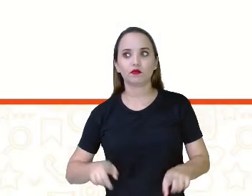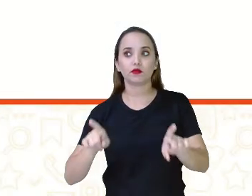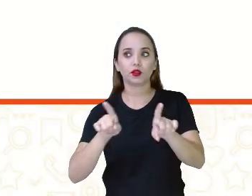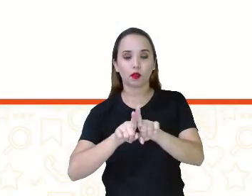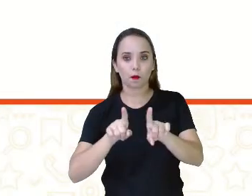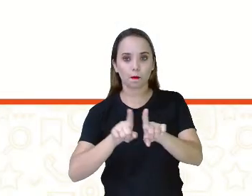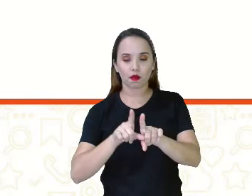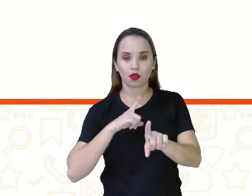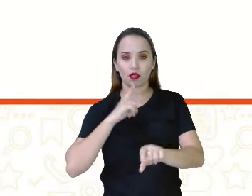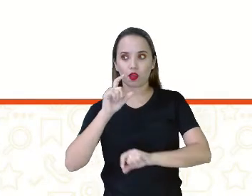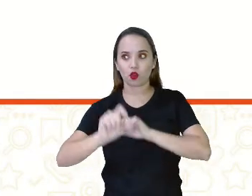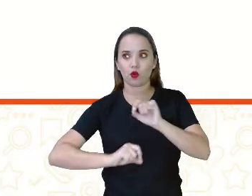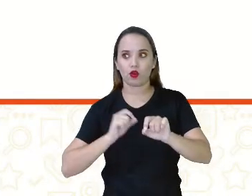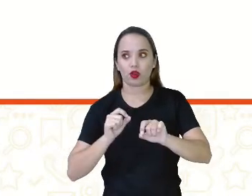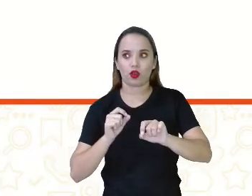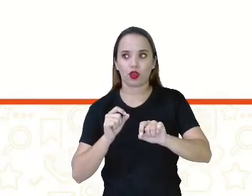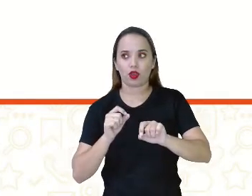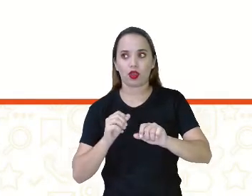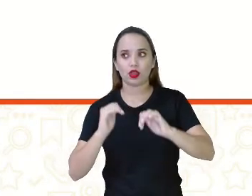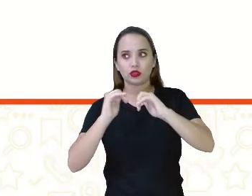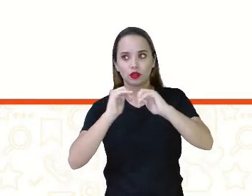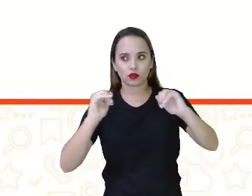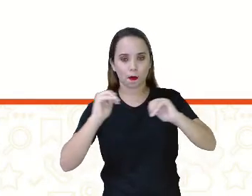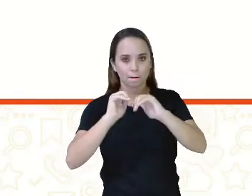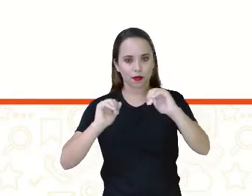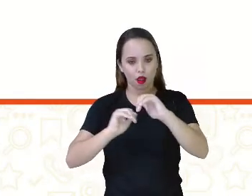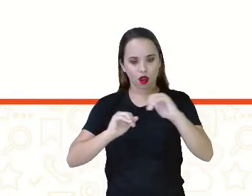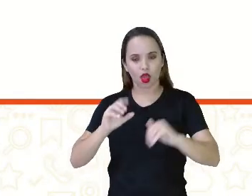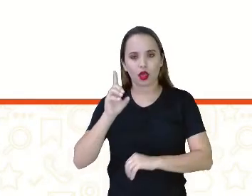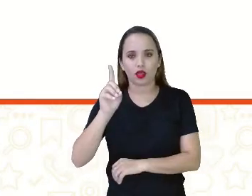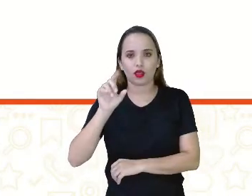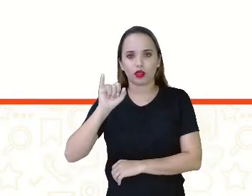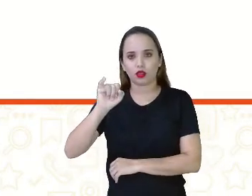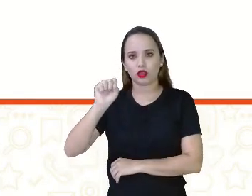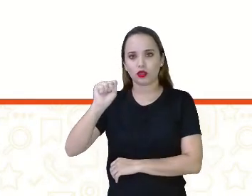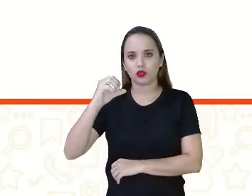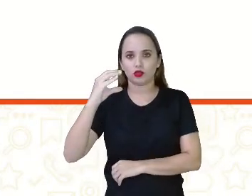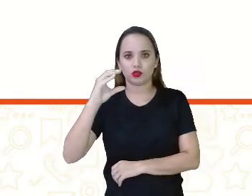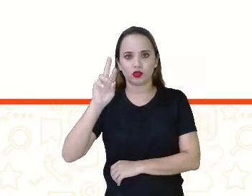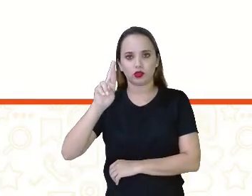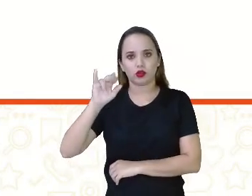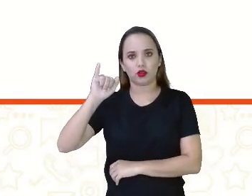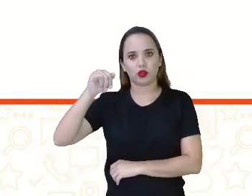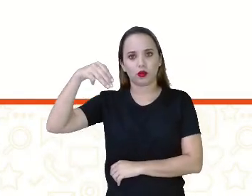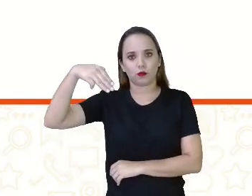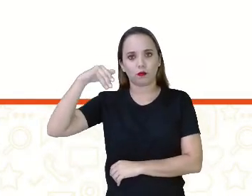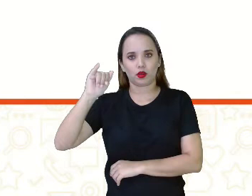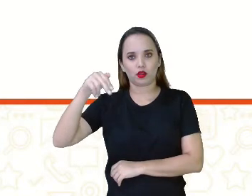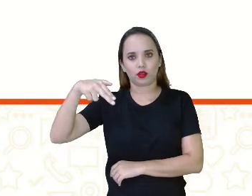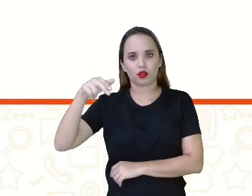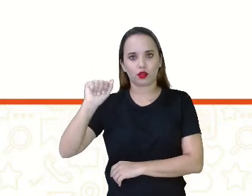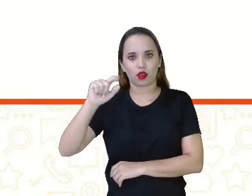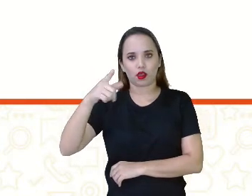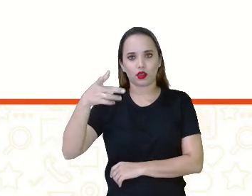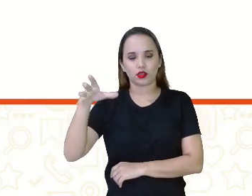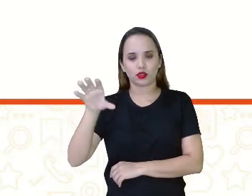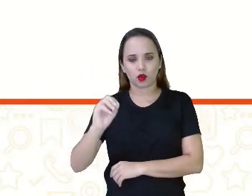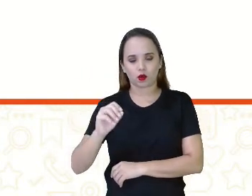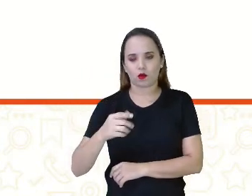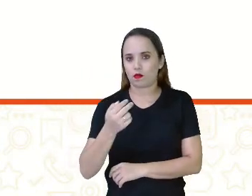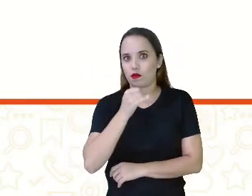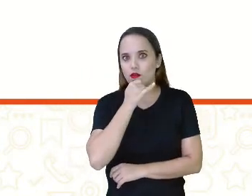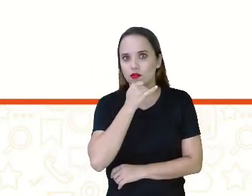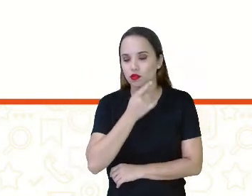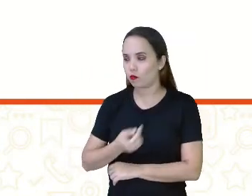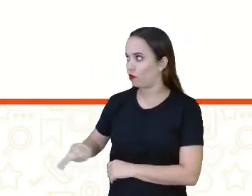Também temos a discriminação. O que seria discriminação? Seria numa festa, que está essa imagem,